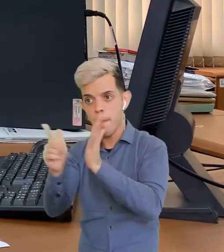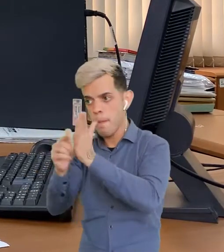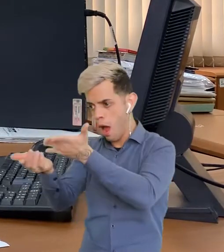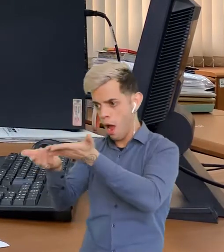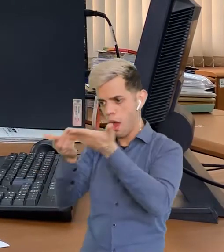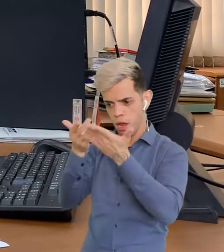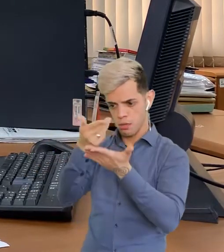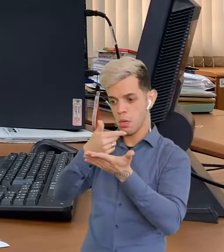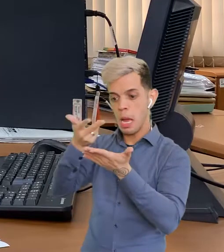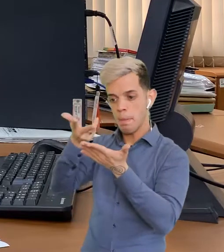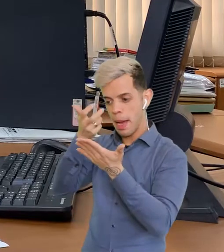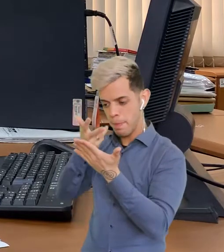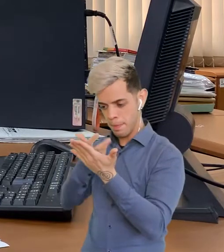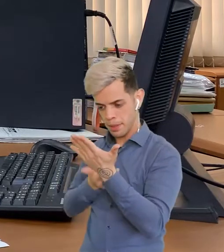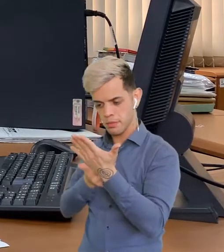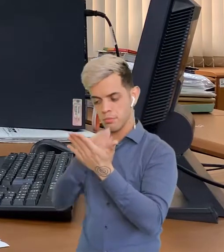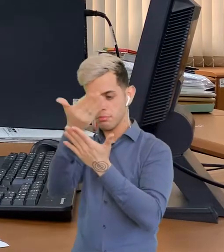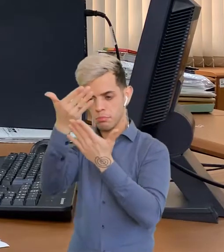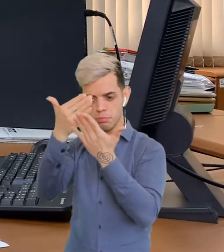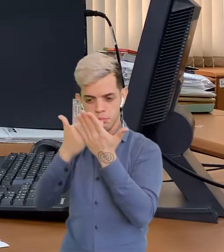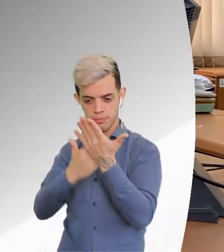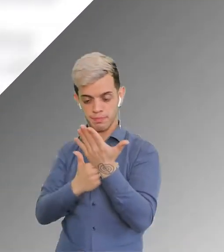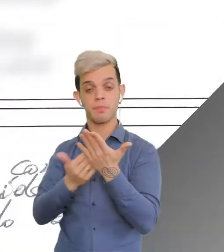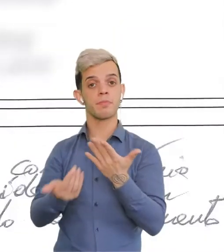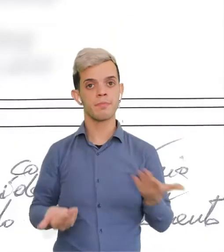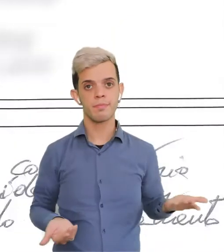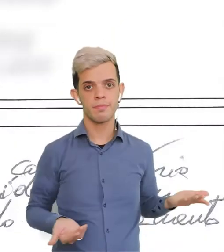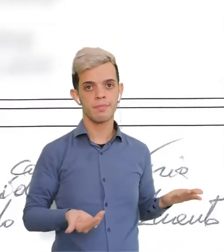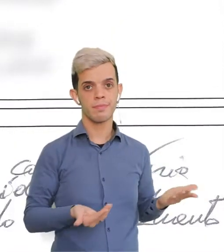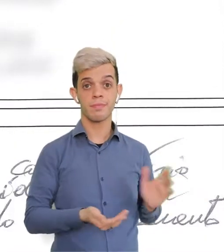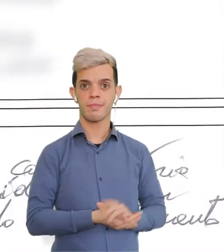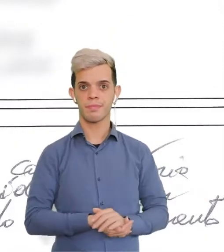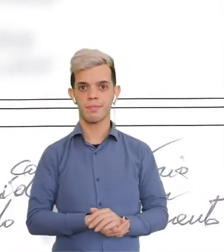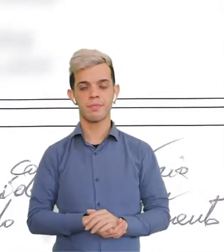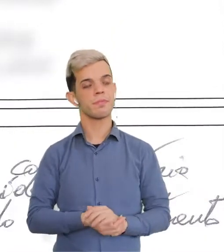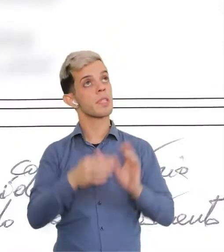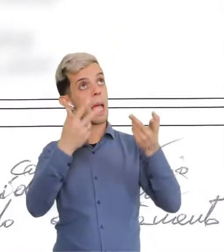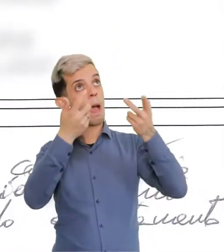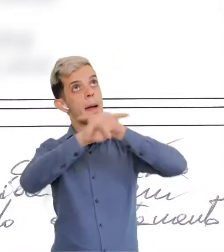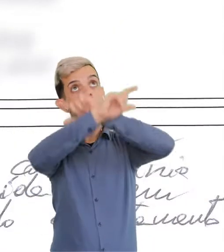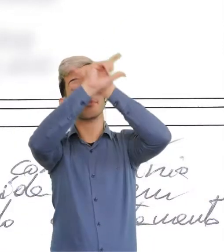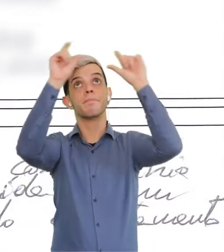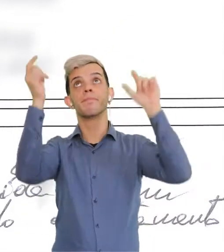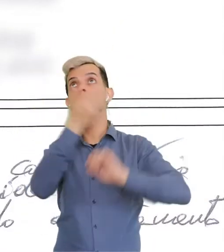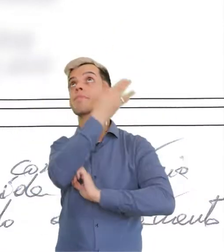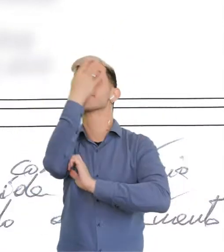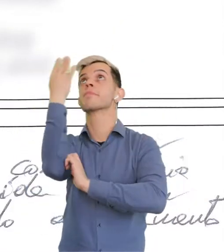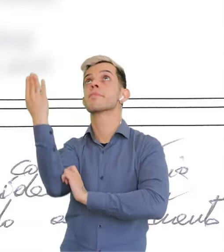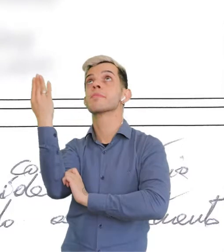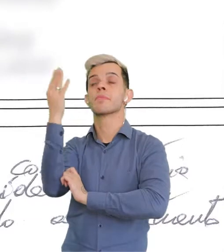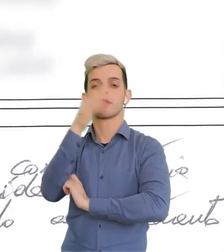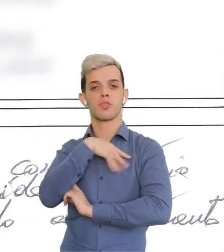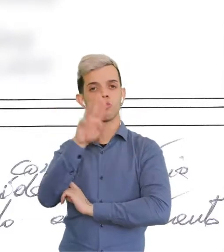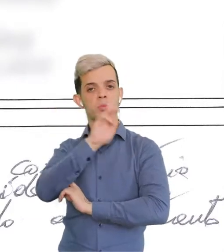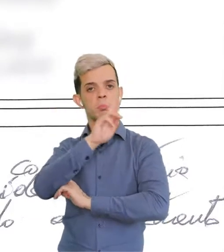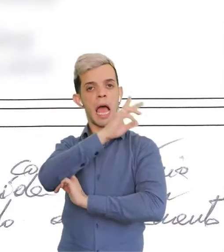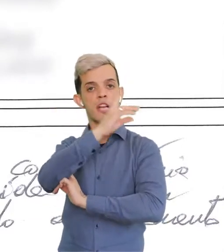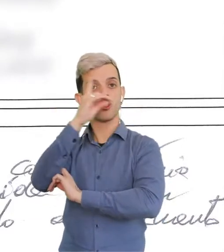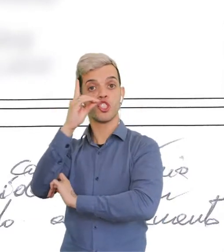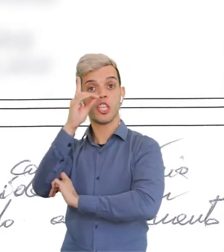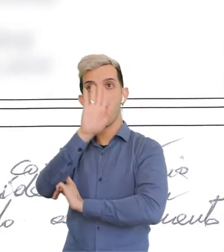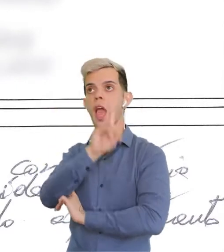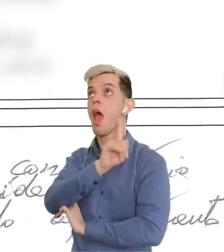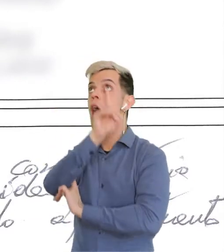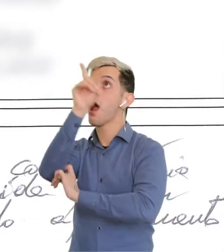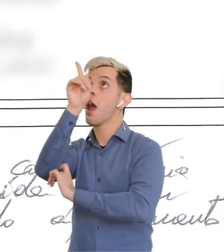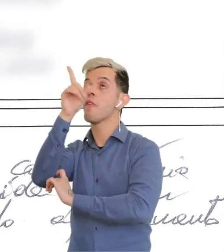vocês saibam identificar esses campos. Então, no auto de infração, no canto